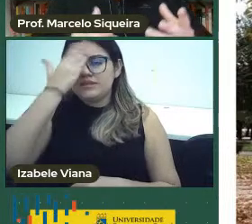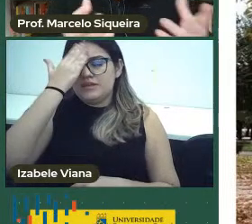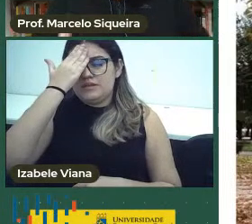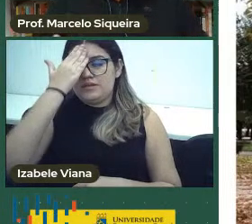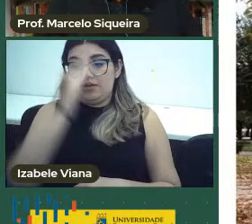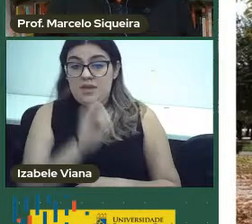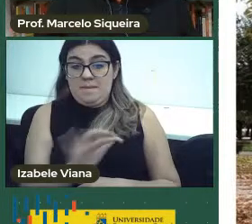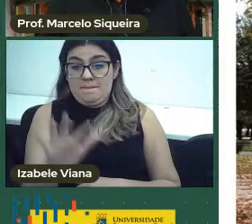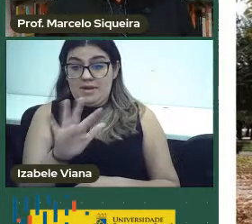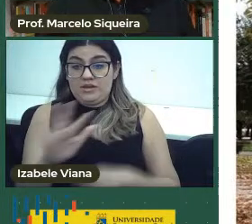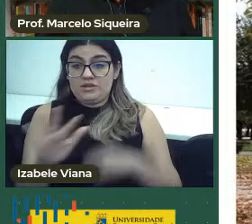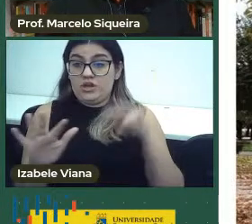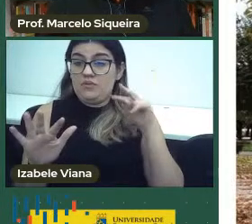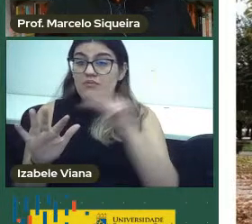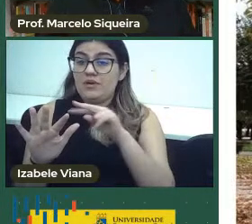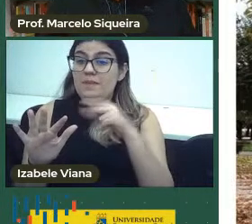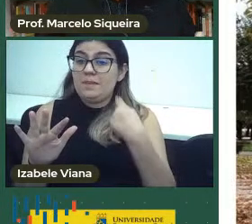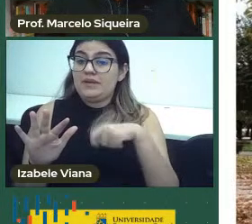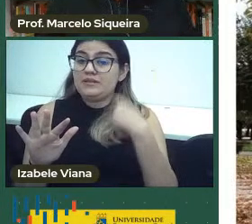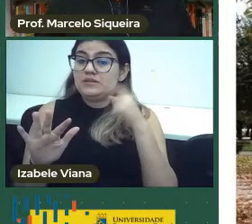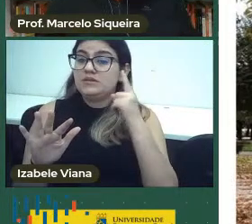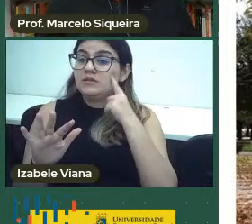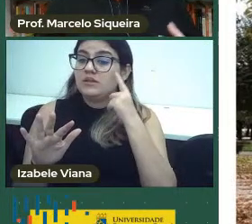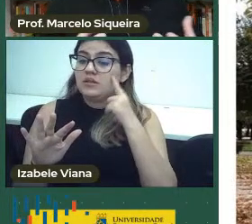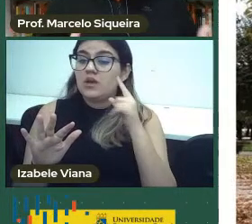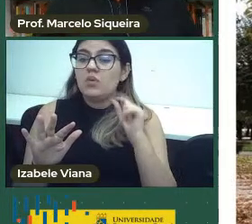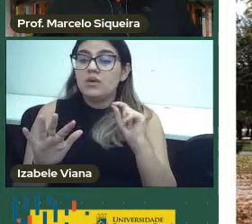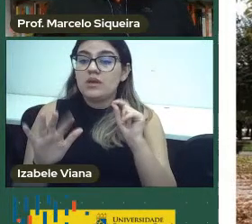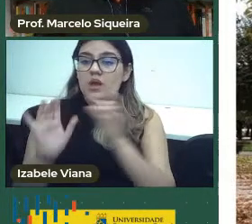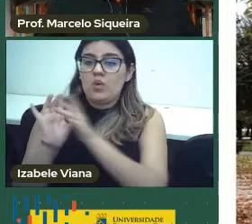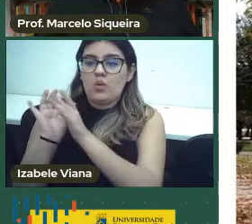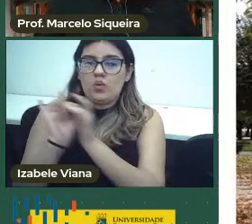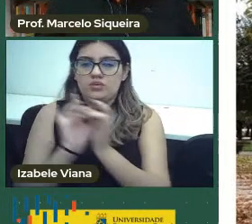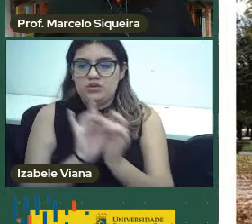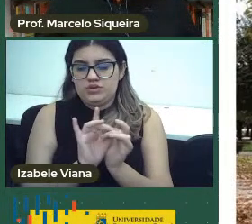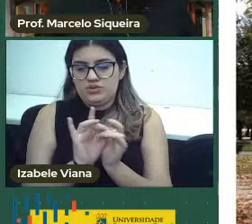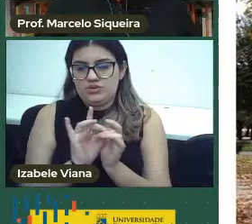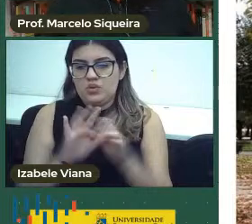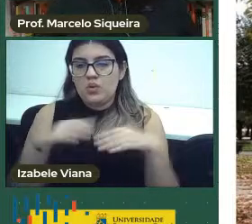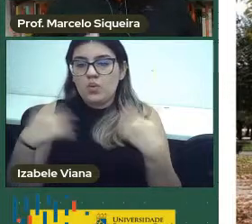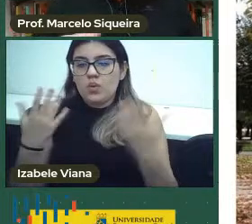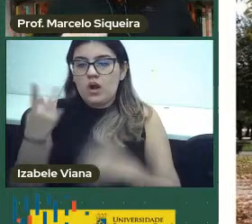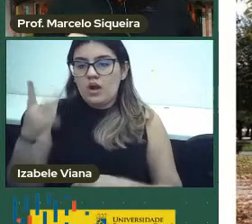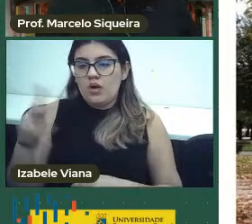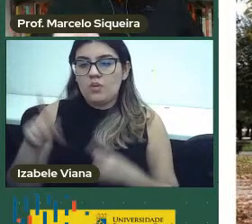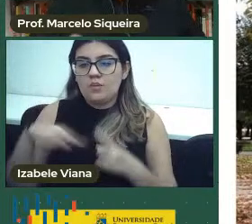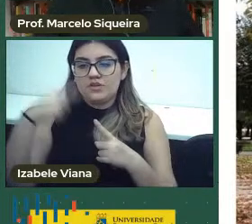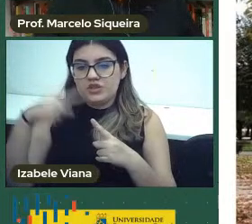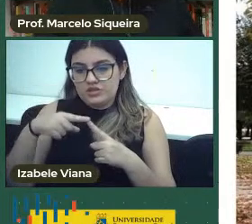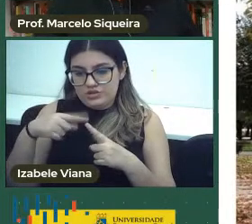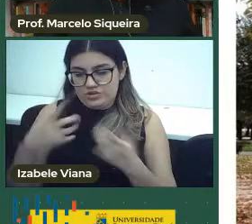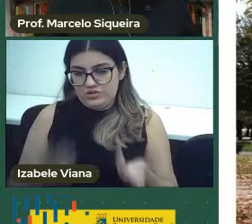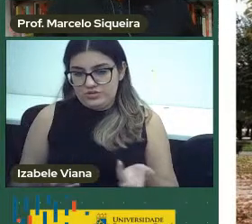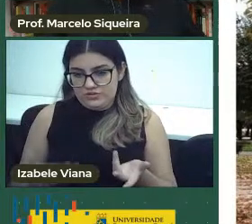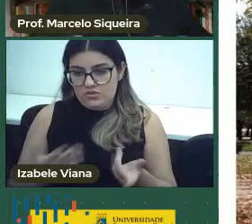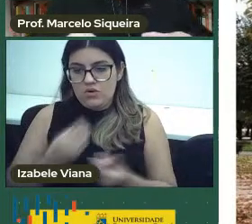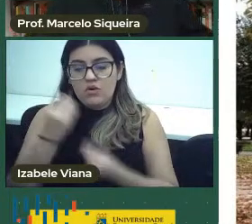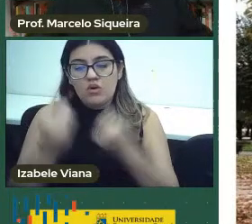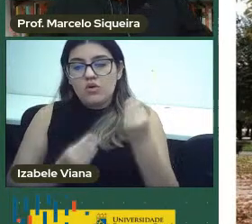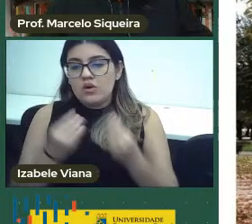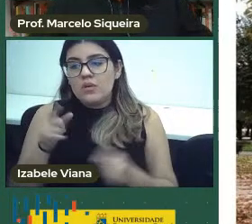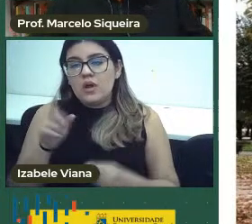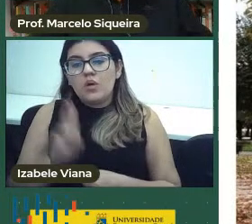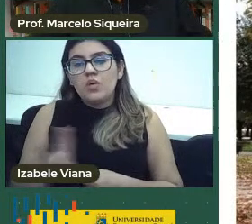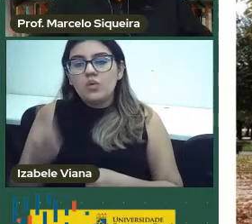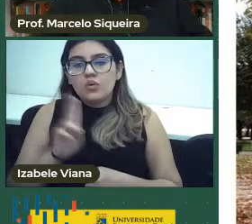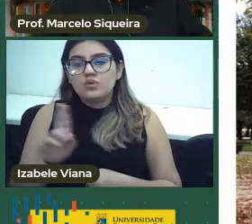do contexto que ela foi feita, a partir da função que ela desempenhou, a partir do uso que ela teve